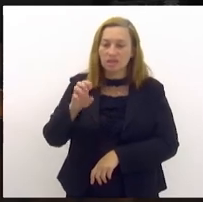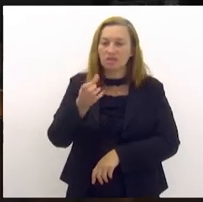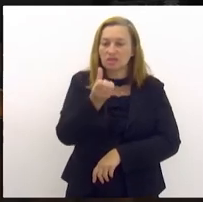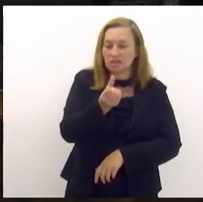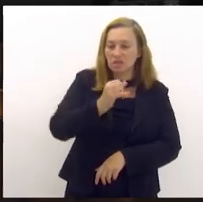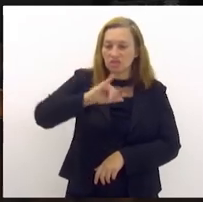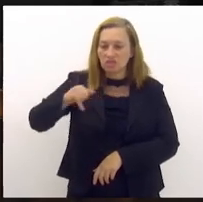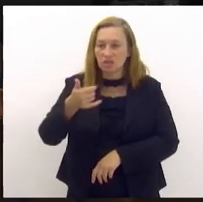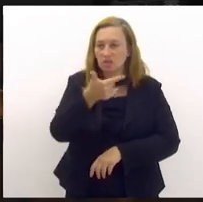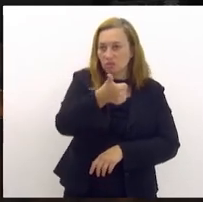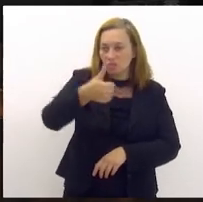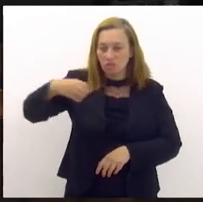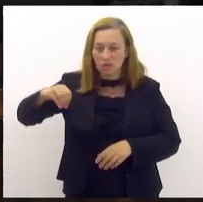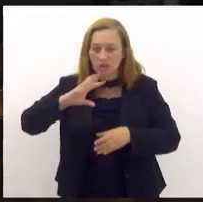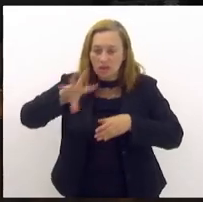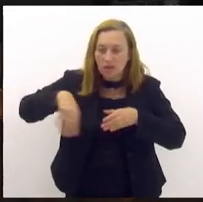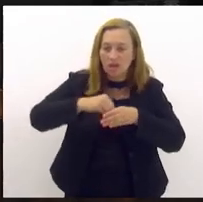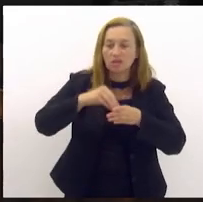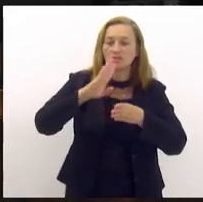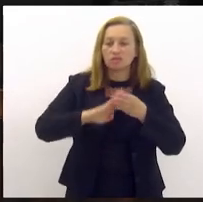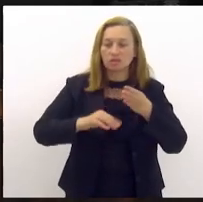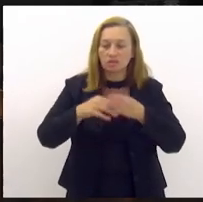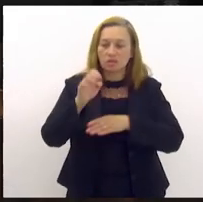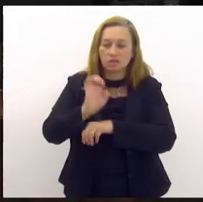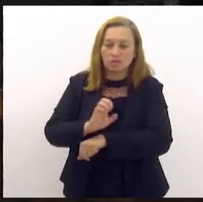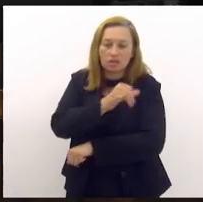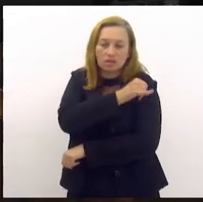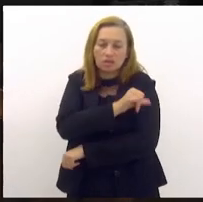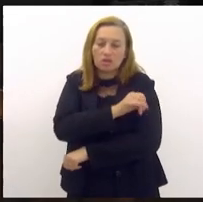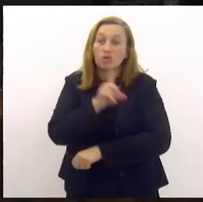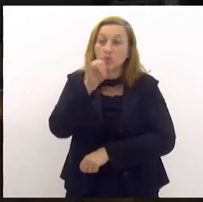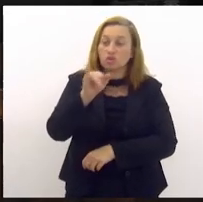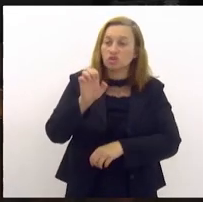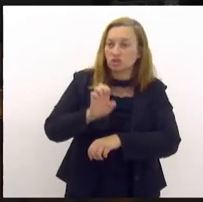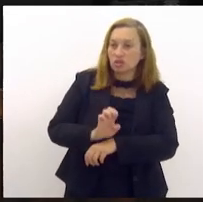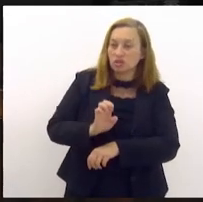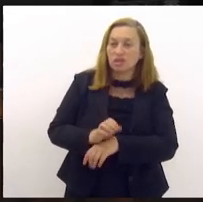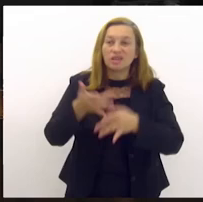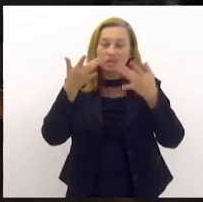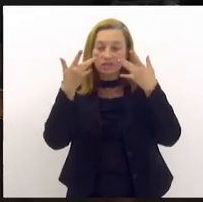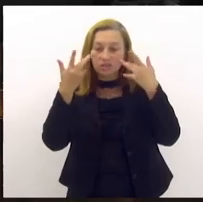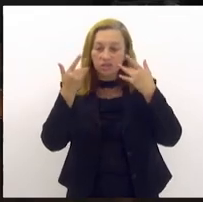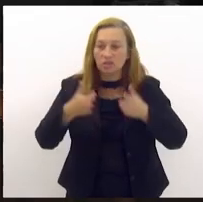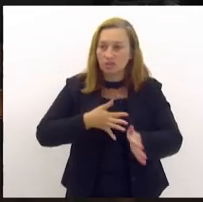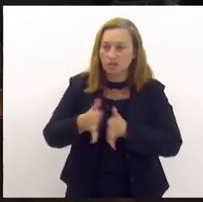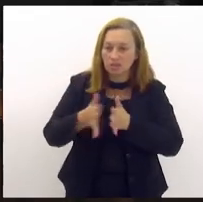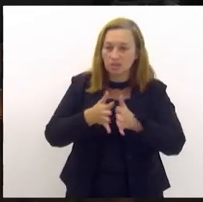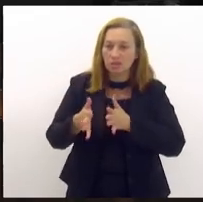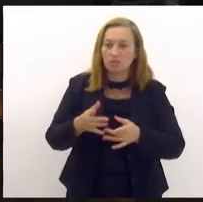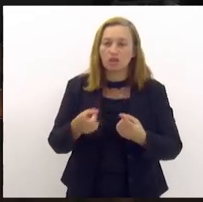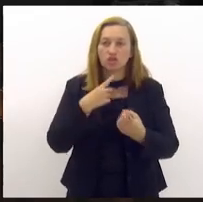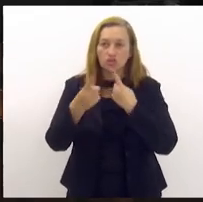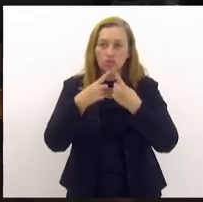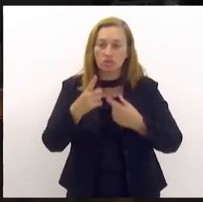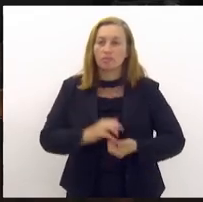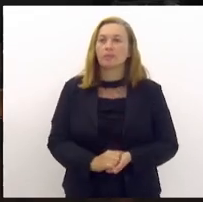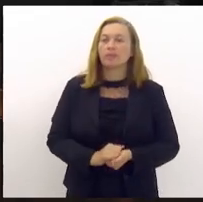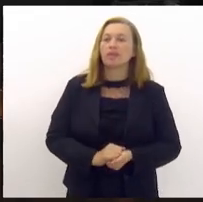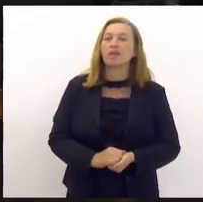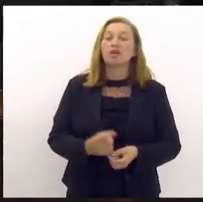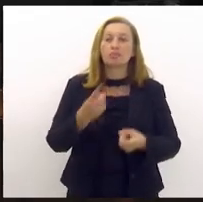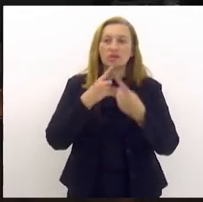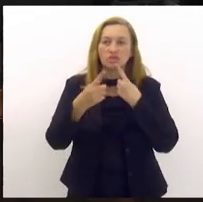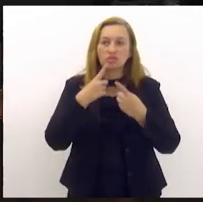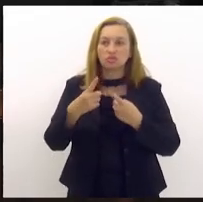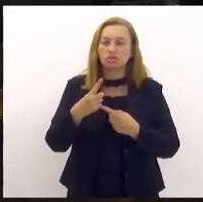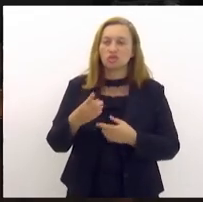de 2010, para incluir no calendário do Estado do Rio de Janeiro o Dia Estadual do Teatro Acessível. Em discussão. Para discutir,